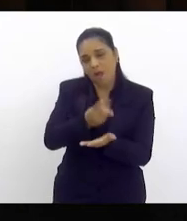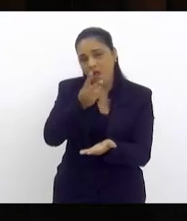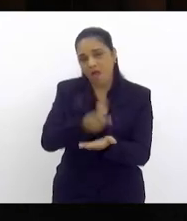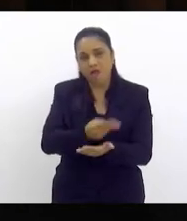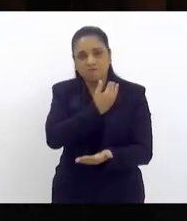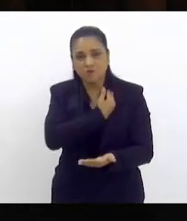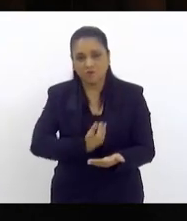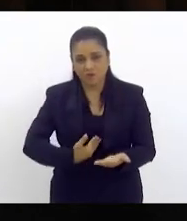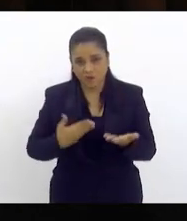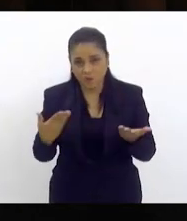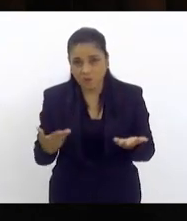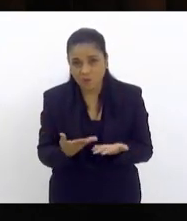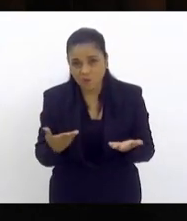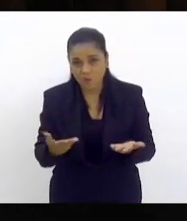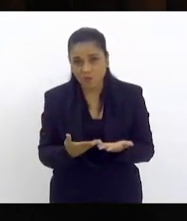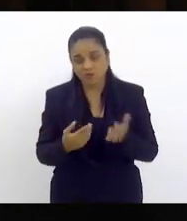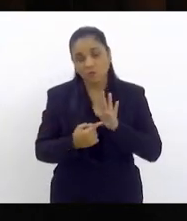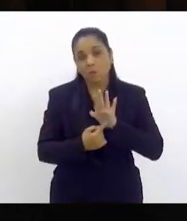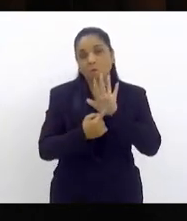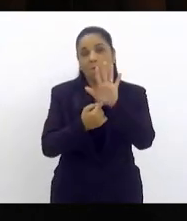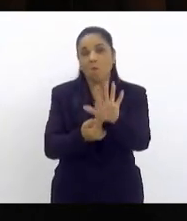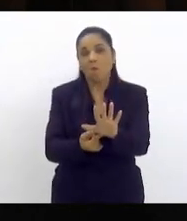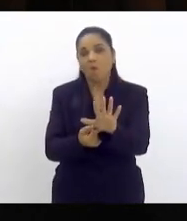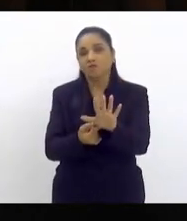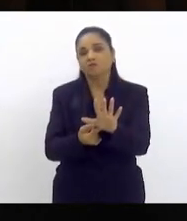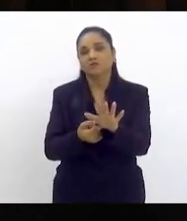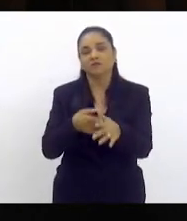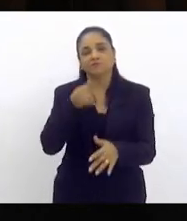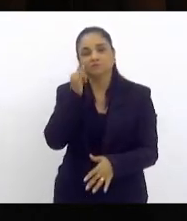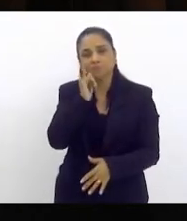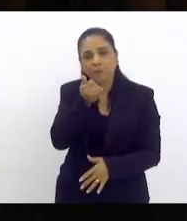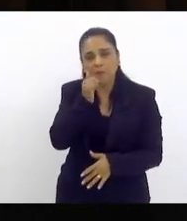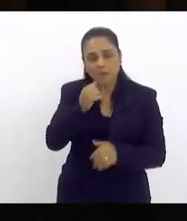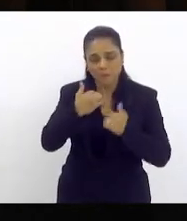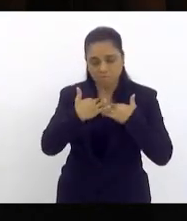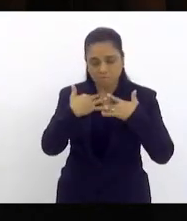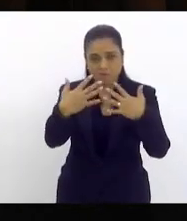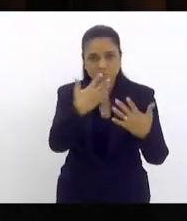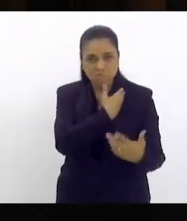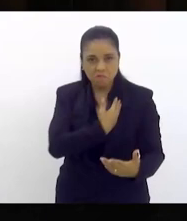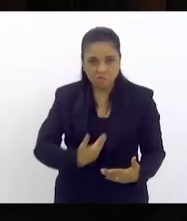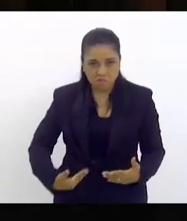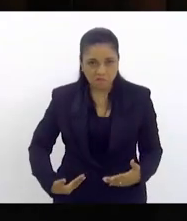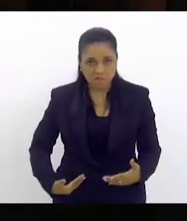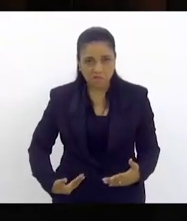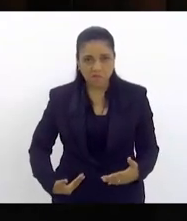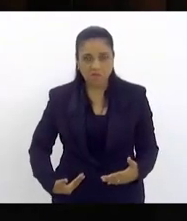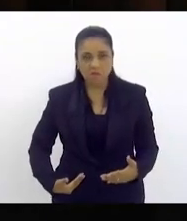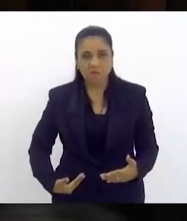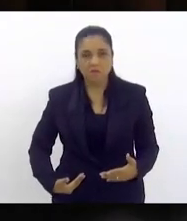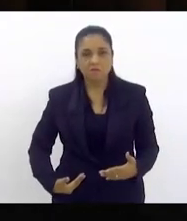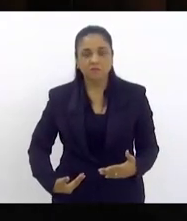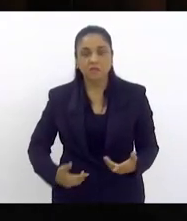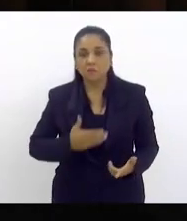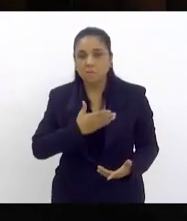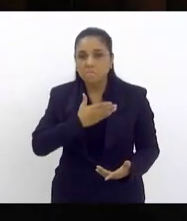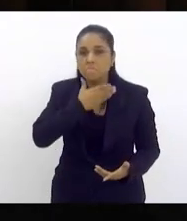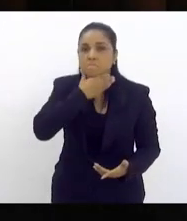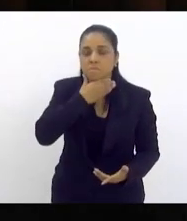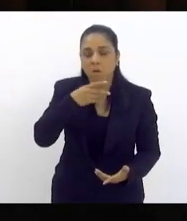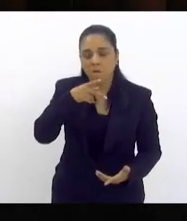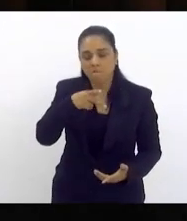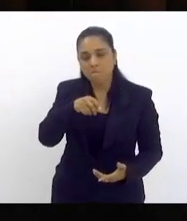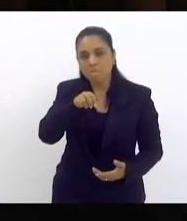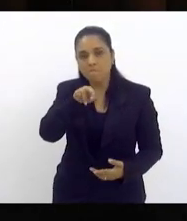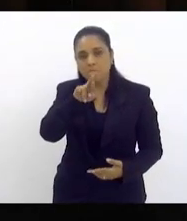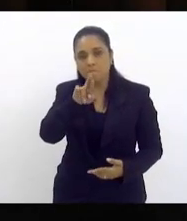que hoje está mostrando e falando nas audiências públicas que está num pré-colapso